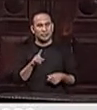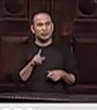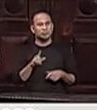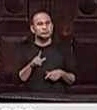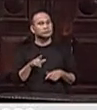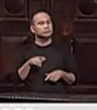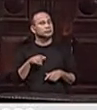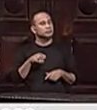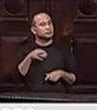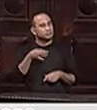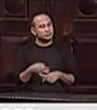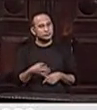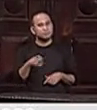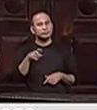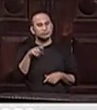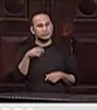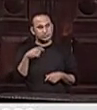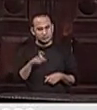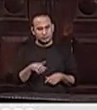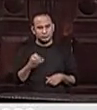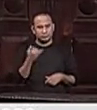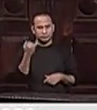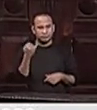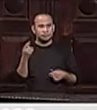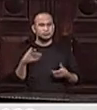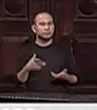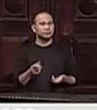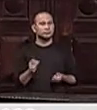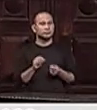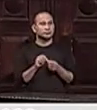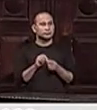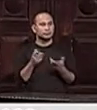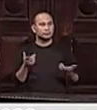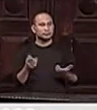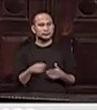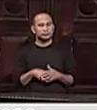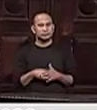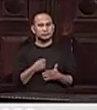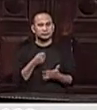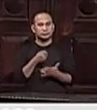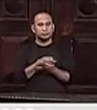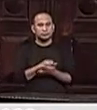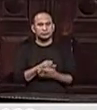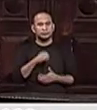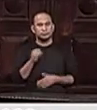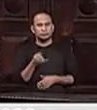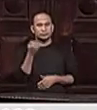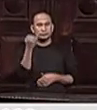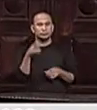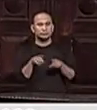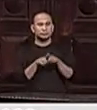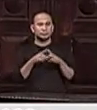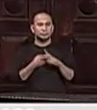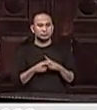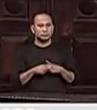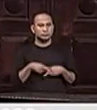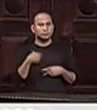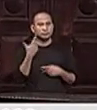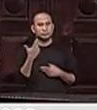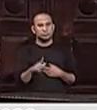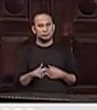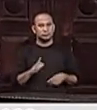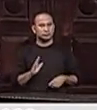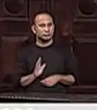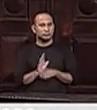e é razoável e é necessário que esse fundo seja ressarcido com juros e correção, uma vez que são